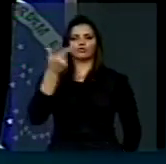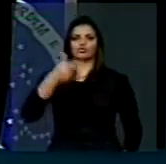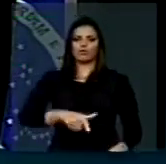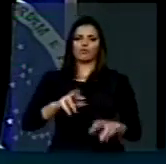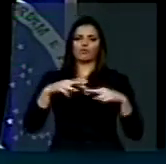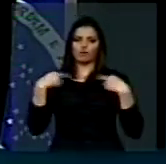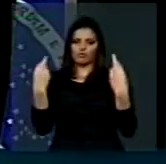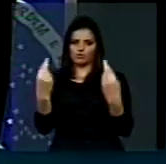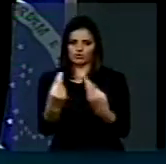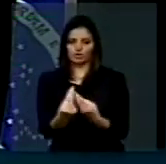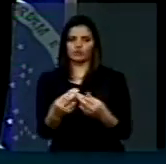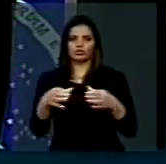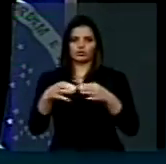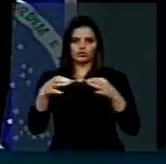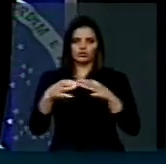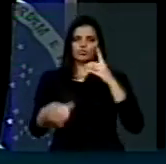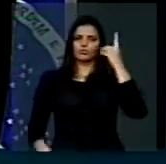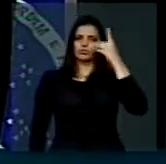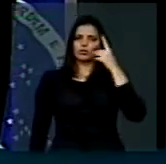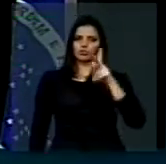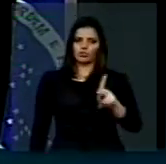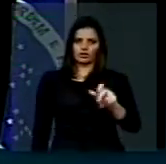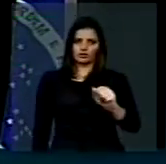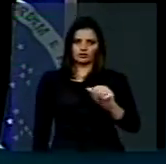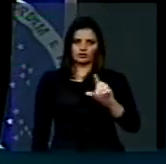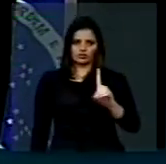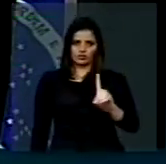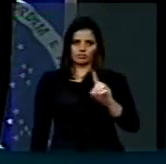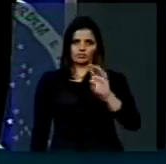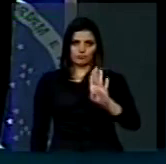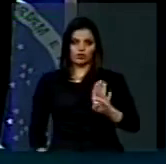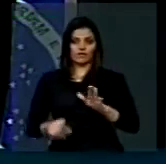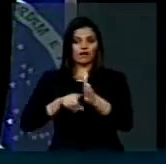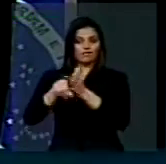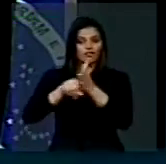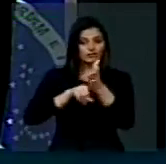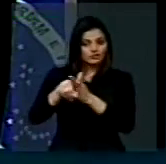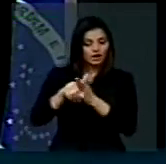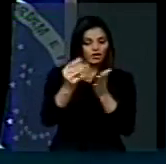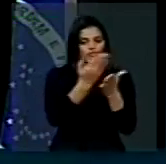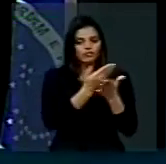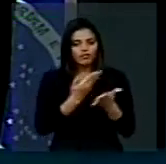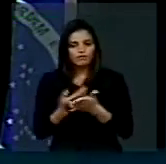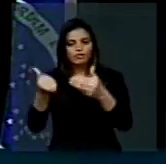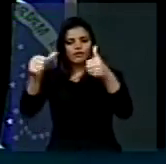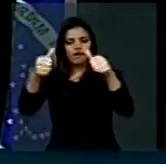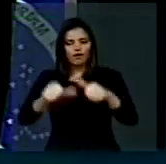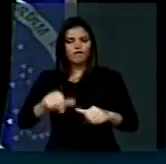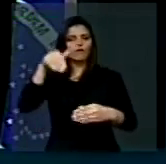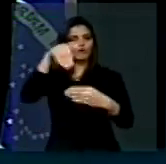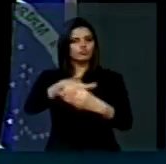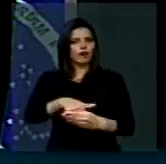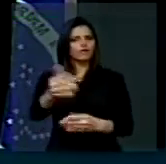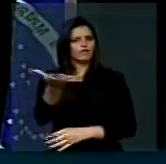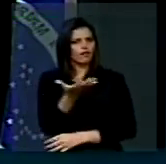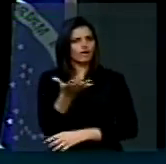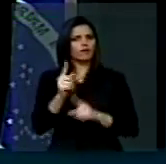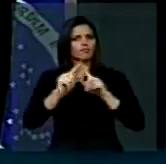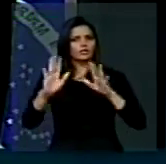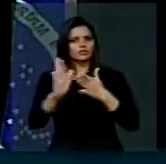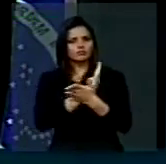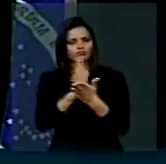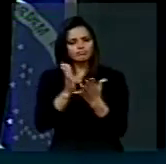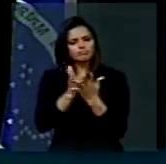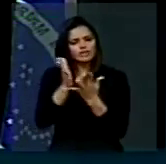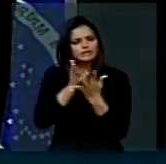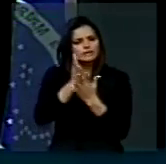toda a bancada do PSDB, mas deixando claro que vamos nos reunir para analisar, estudar e votar. Queremos votar, mas tem princípios. Fico